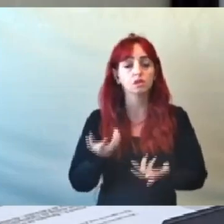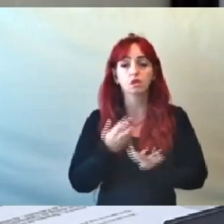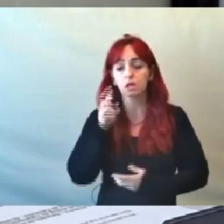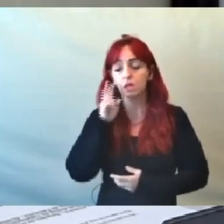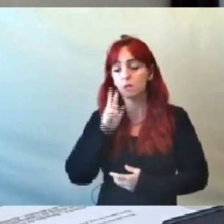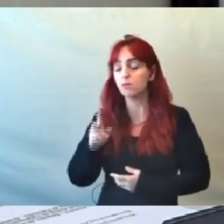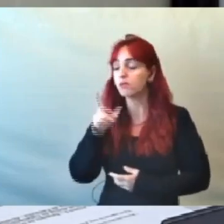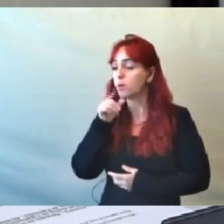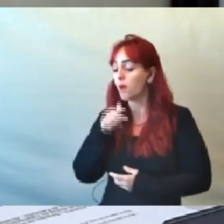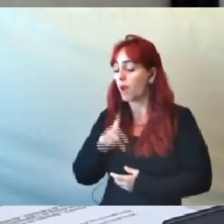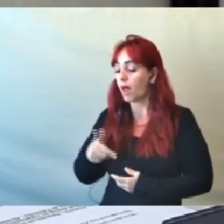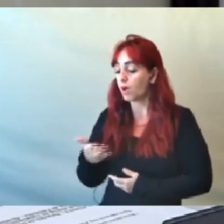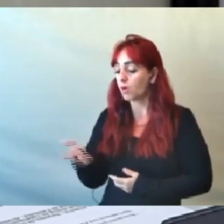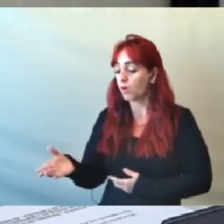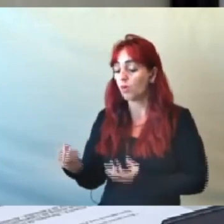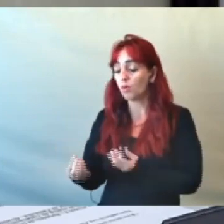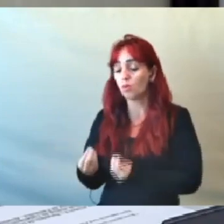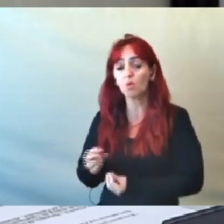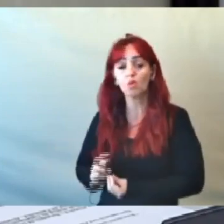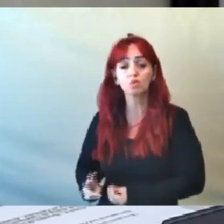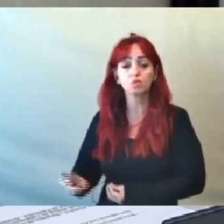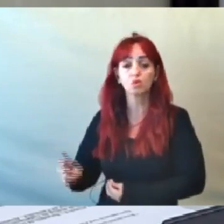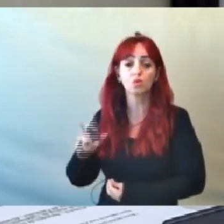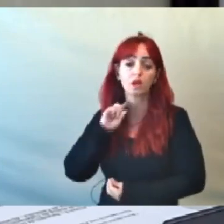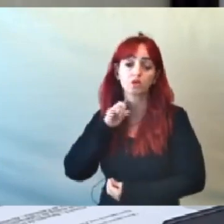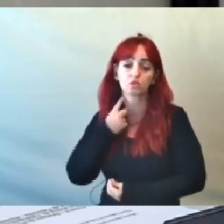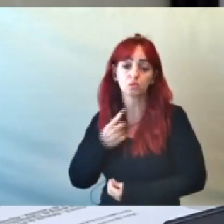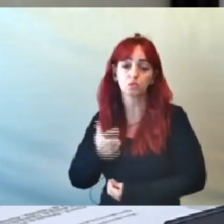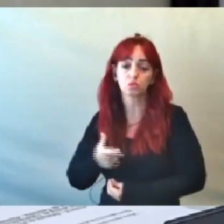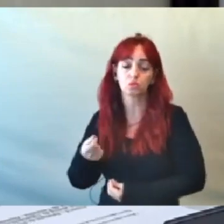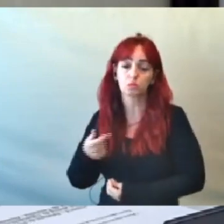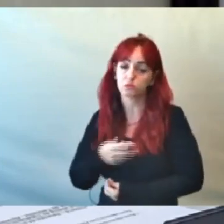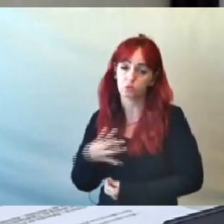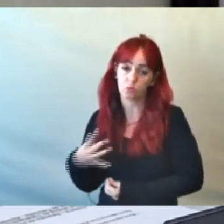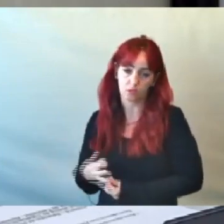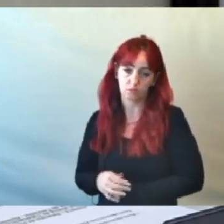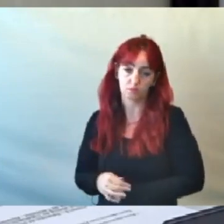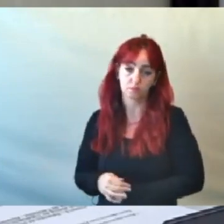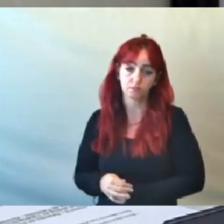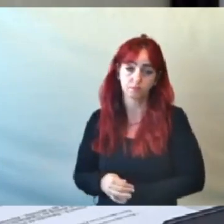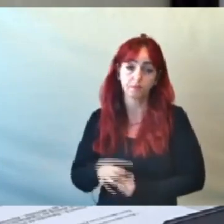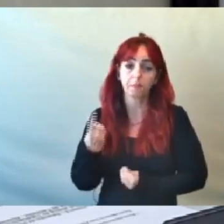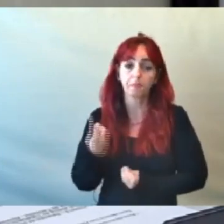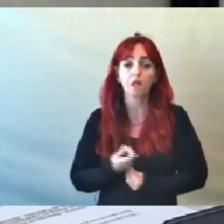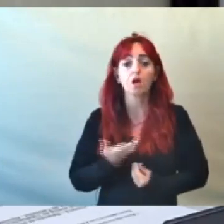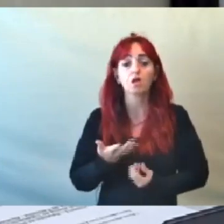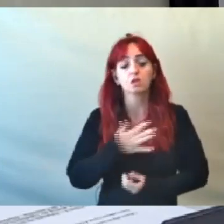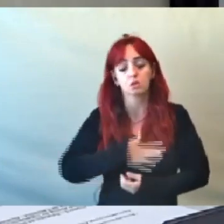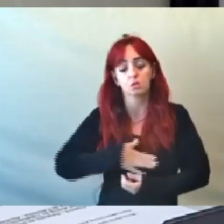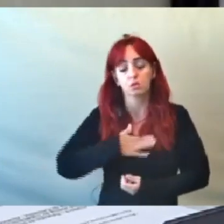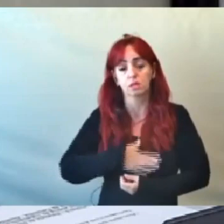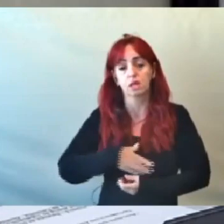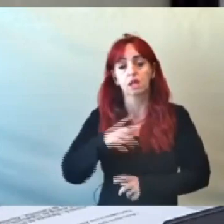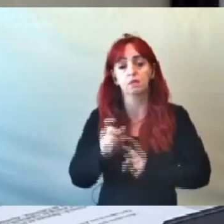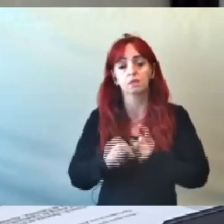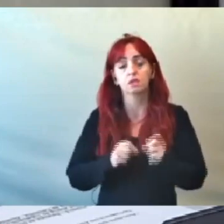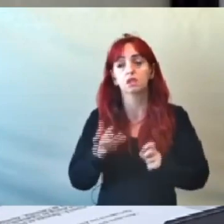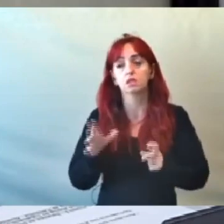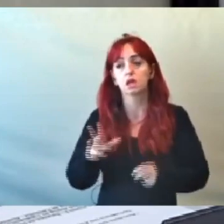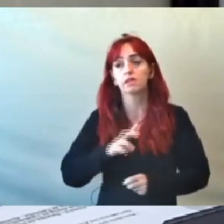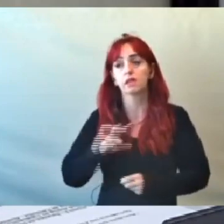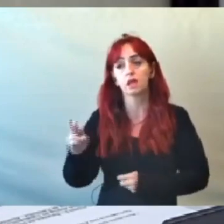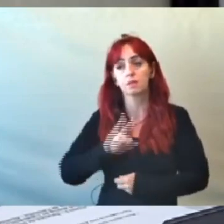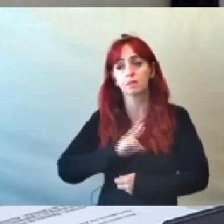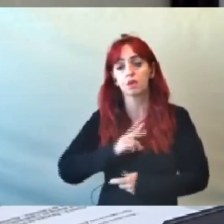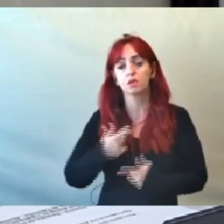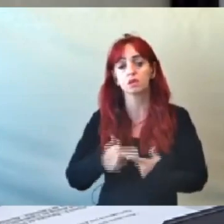que está em 2024. Nós gostaríamos de já ter resultados, porque as promessas que foram